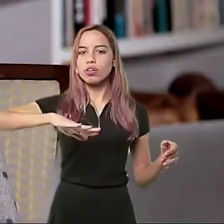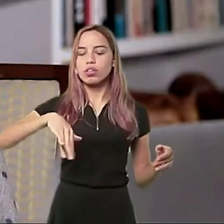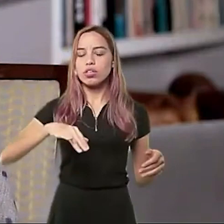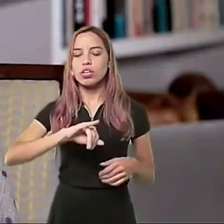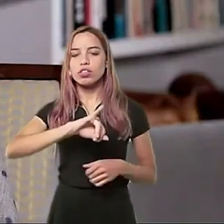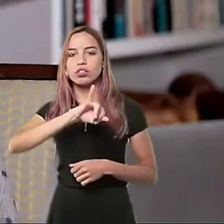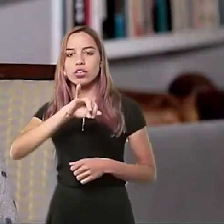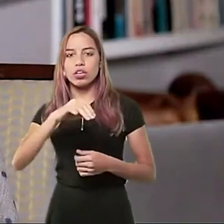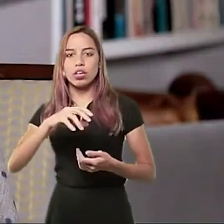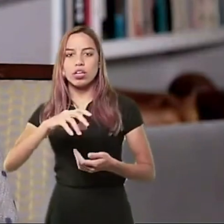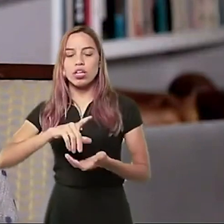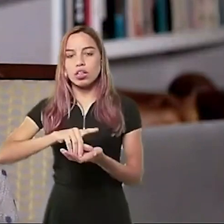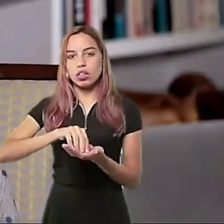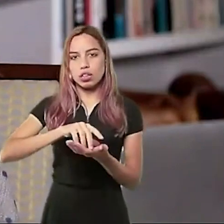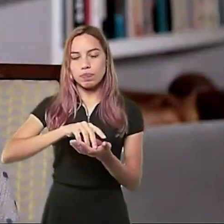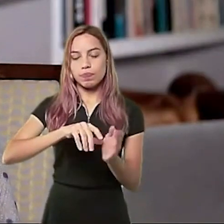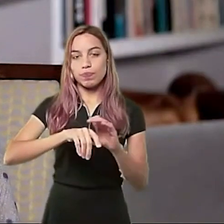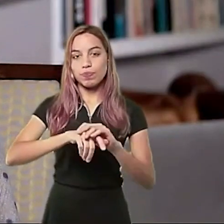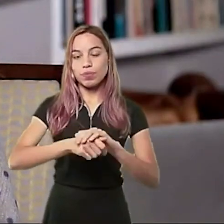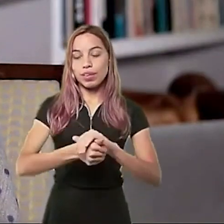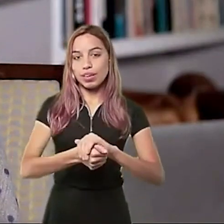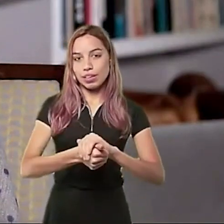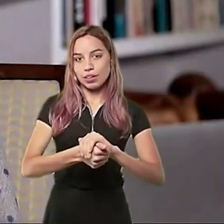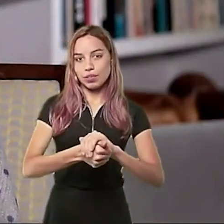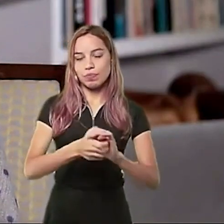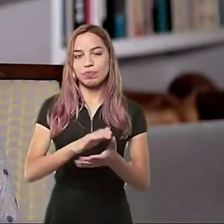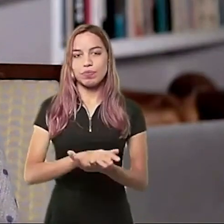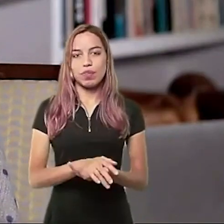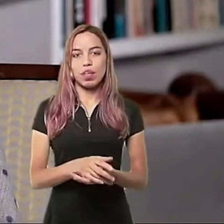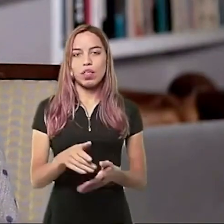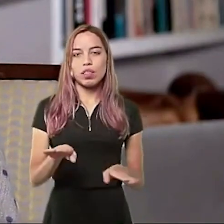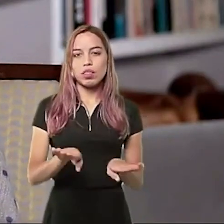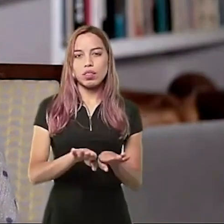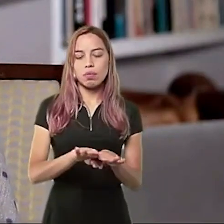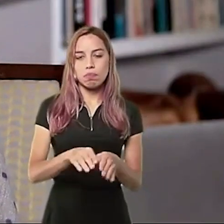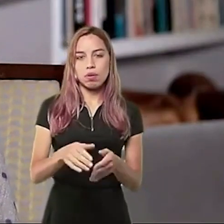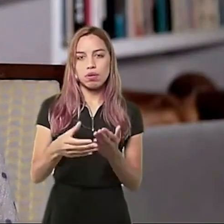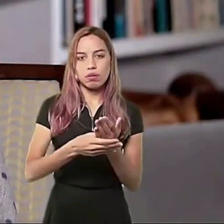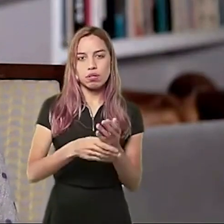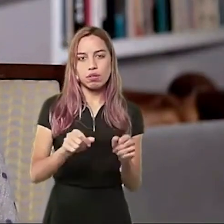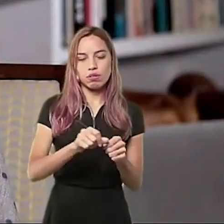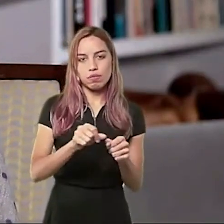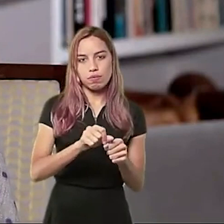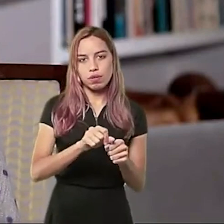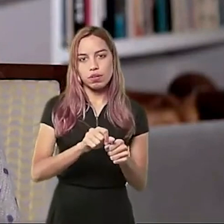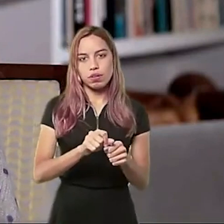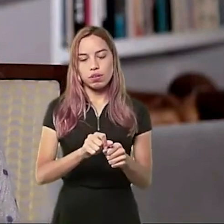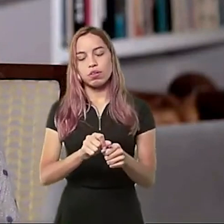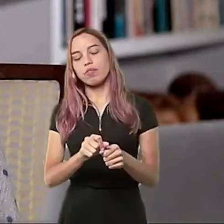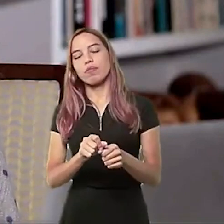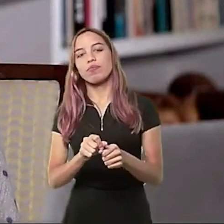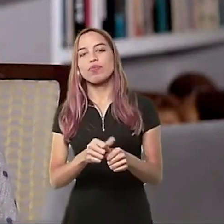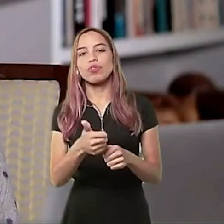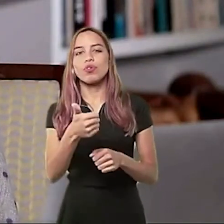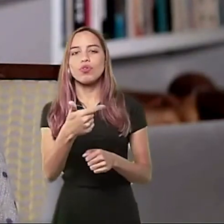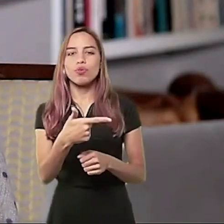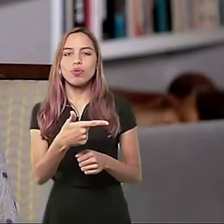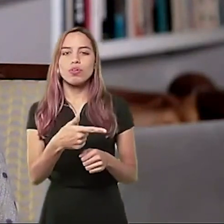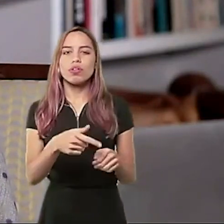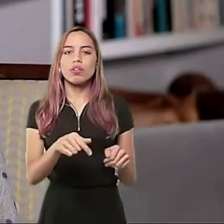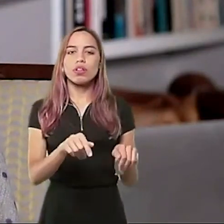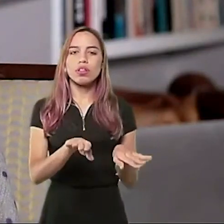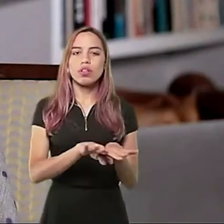livros de contos Dias, em 2012, e A Oração do Carrasco, em 2017, além de outros